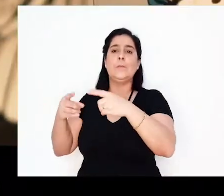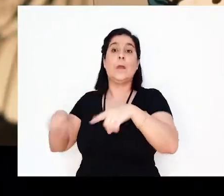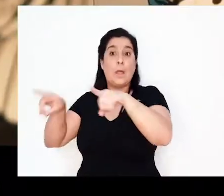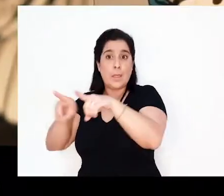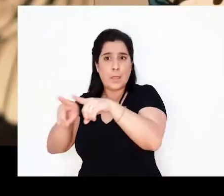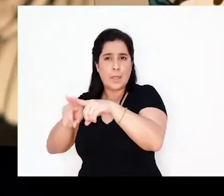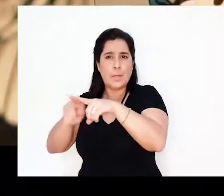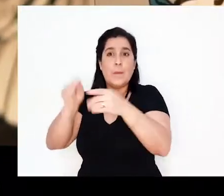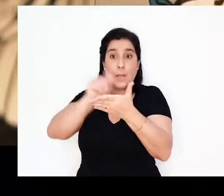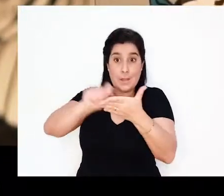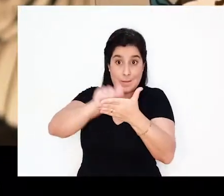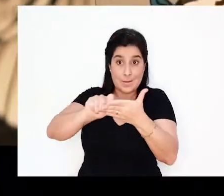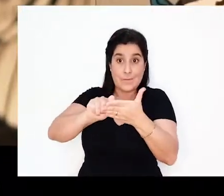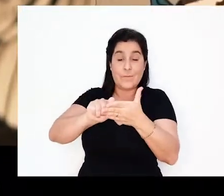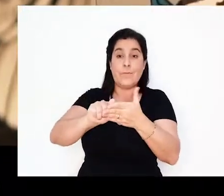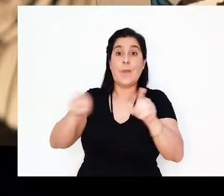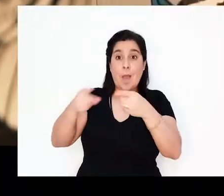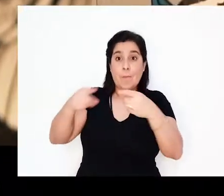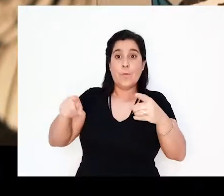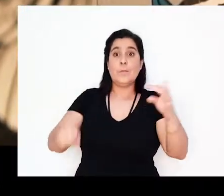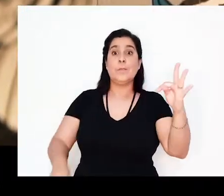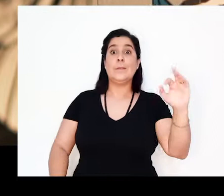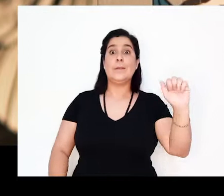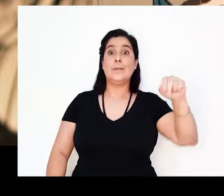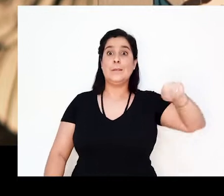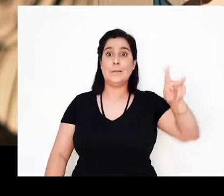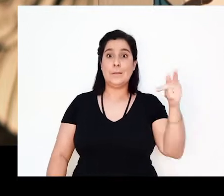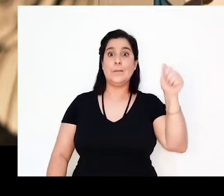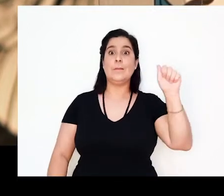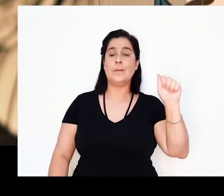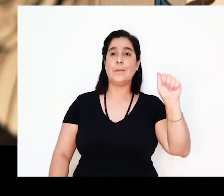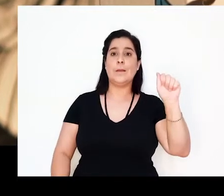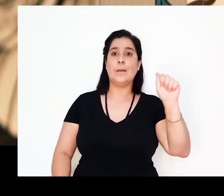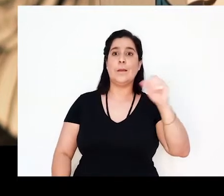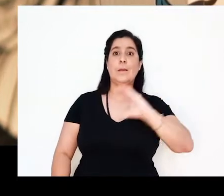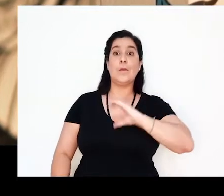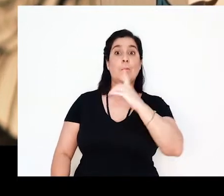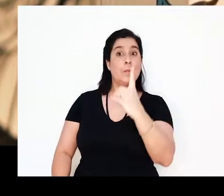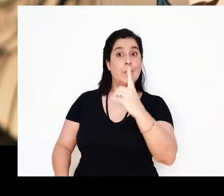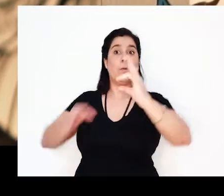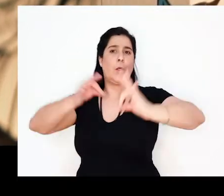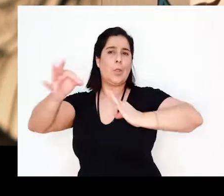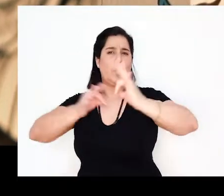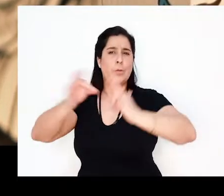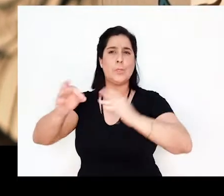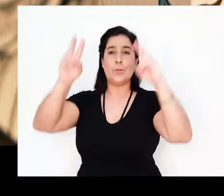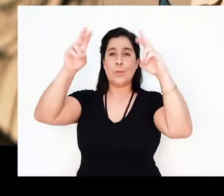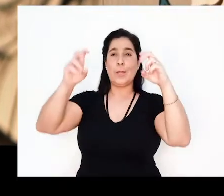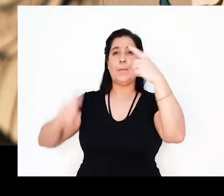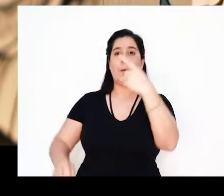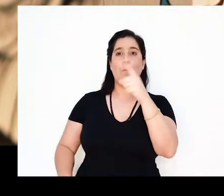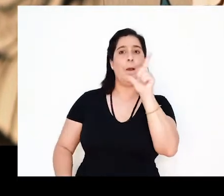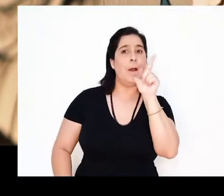sou compositora da música Tanha e uma das coordenadoras do projeto Uma Água, Tantas